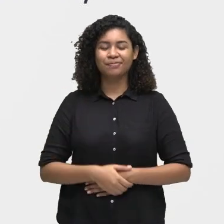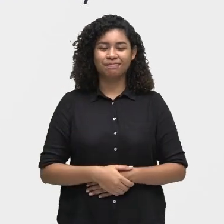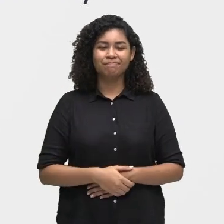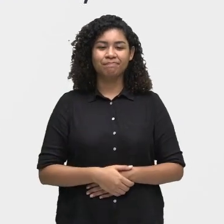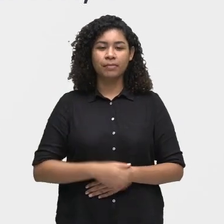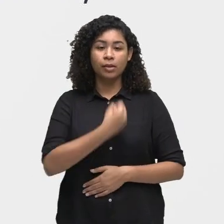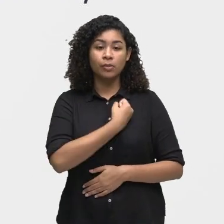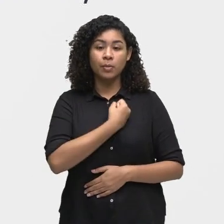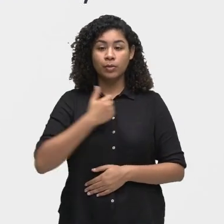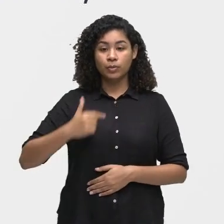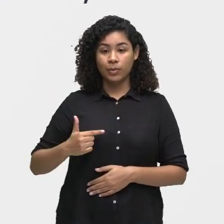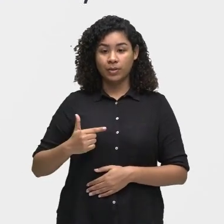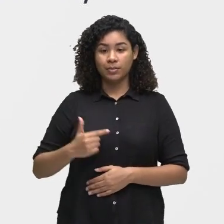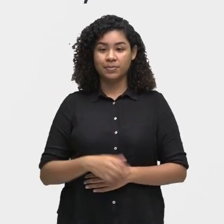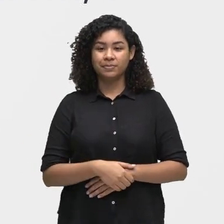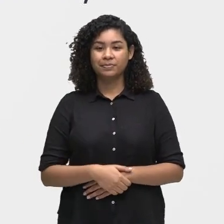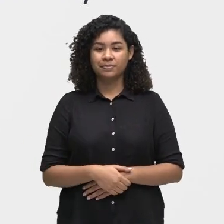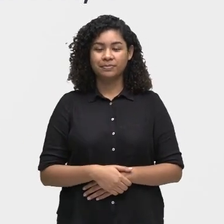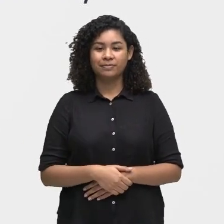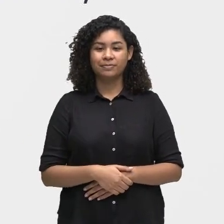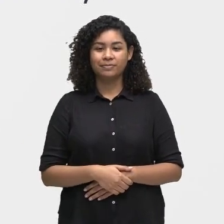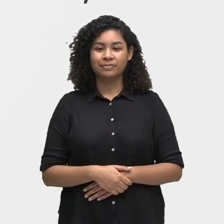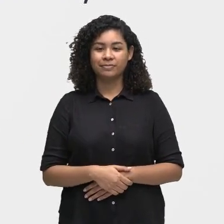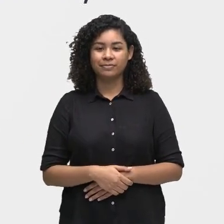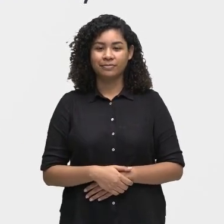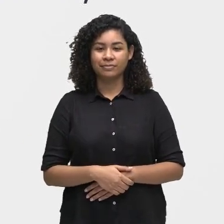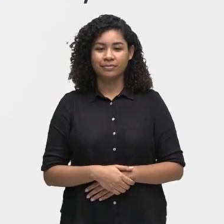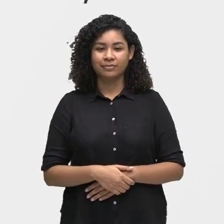né? Vamos para a questão número 2?